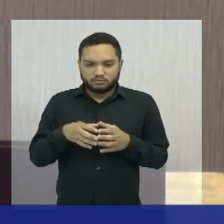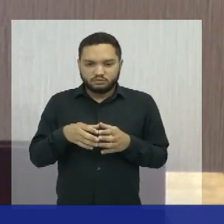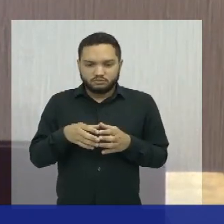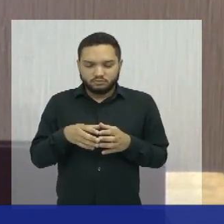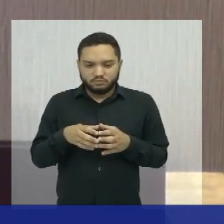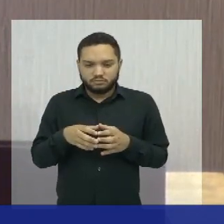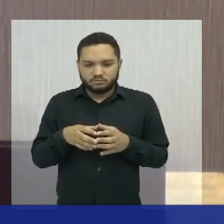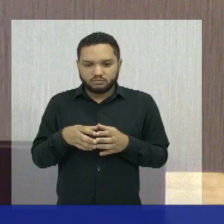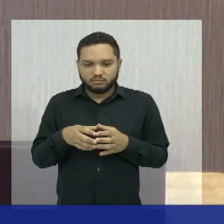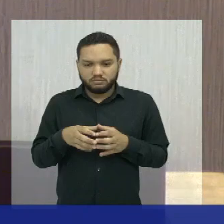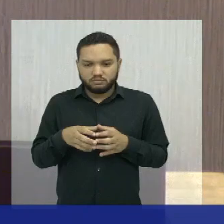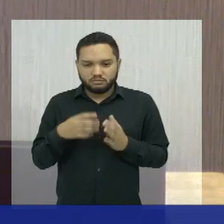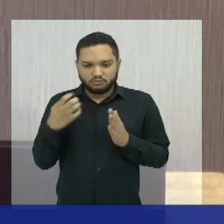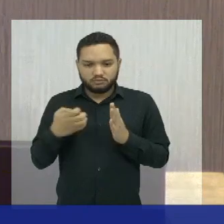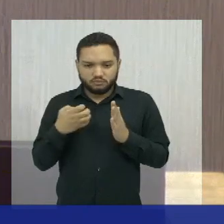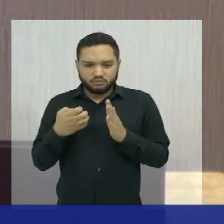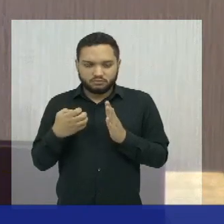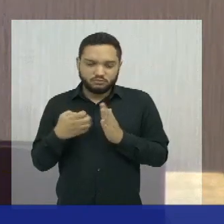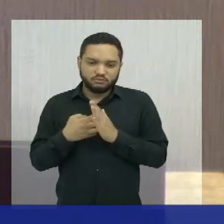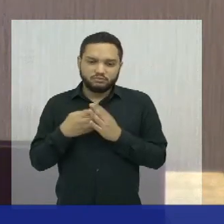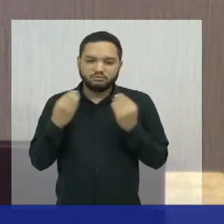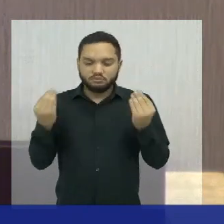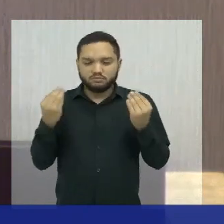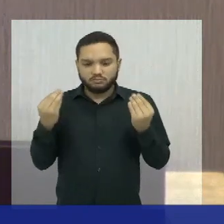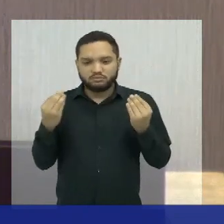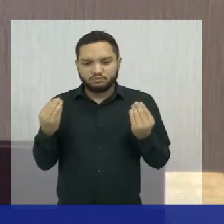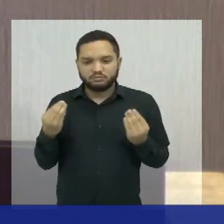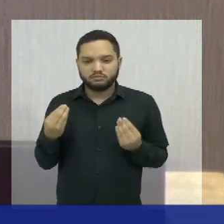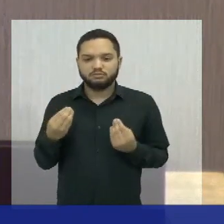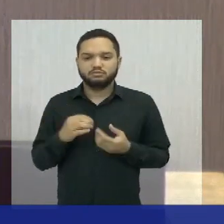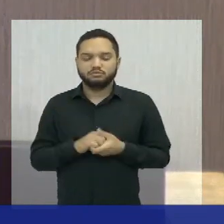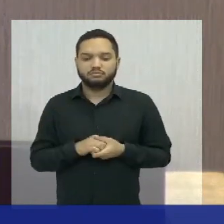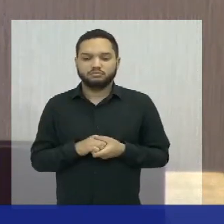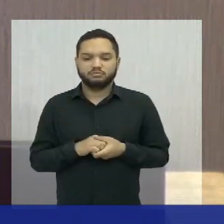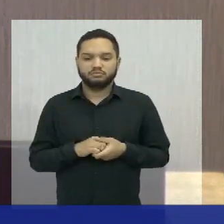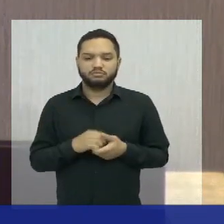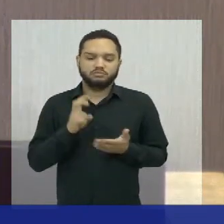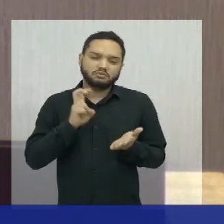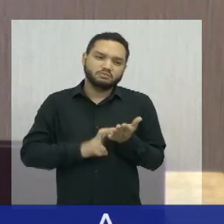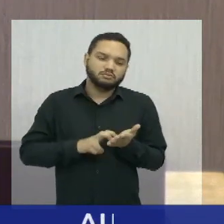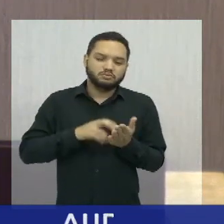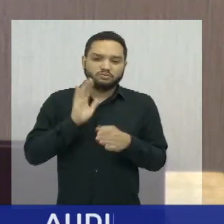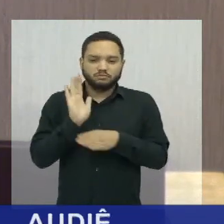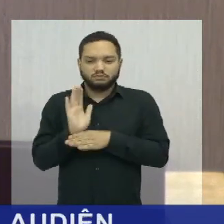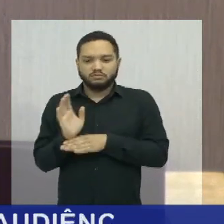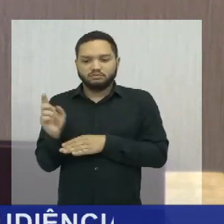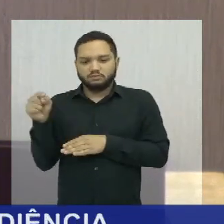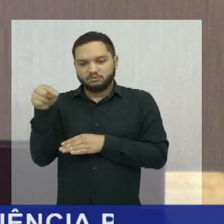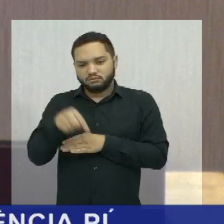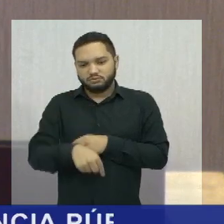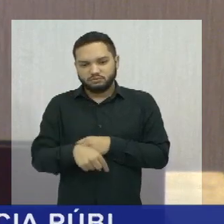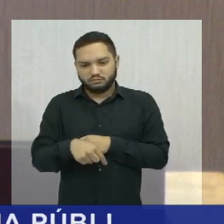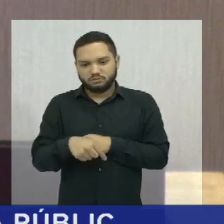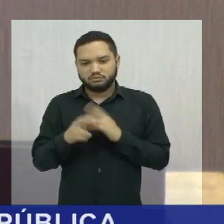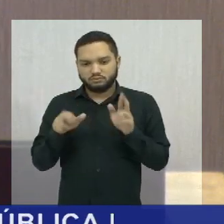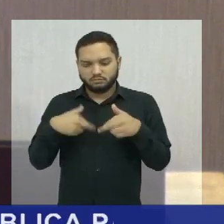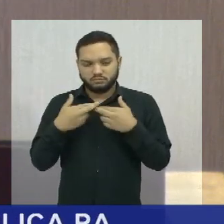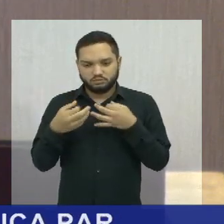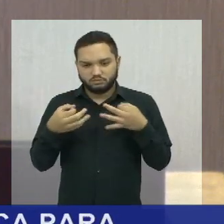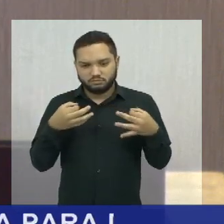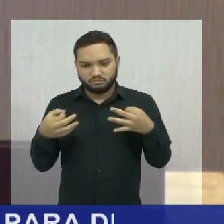pequenos e de médios? Porque como é que a gente pode sair durante o dia para ficar numa